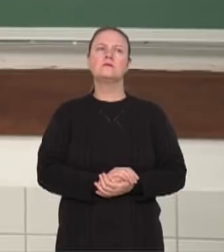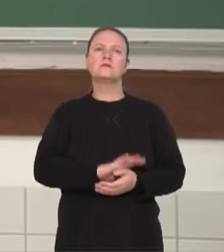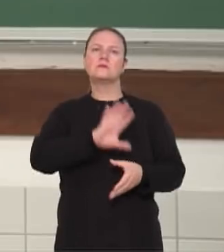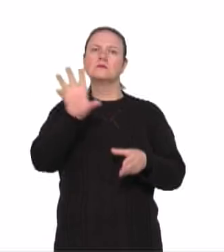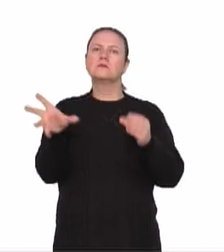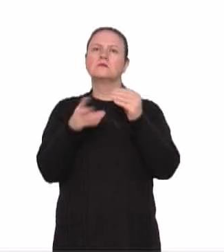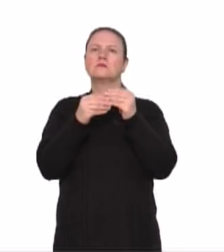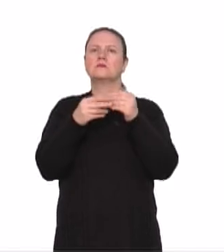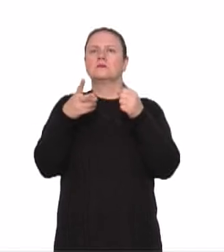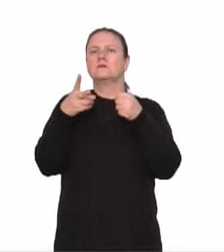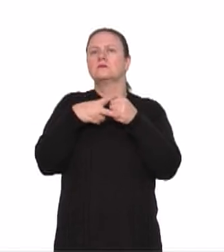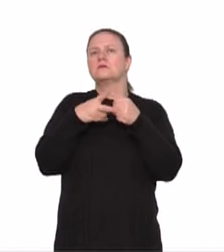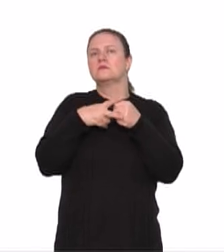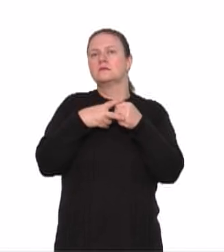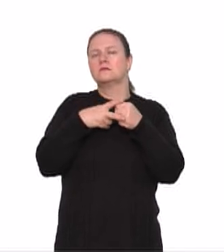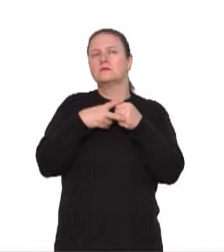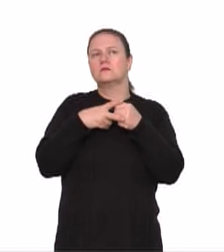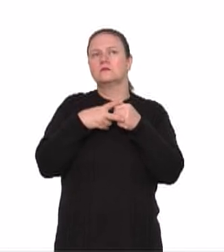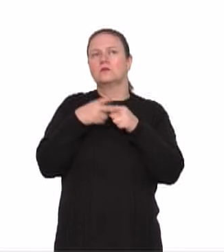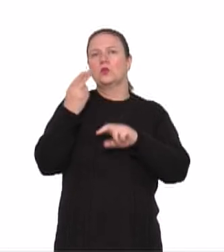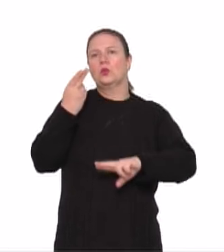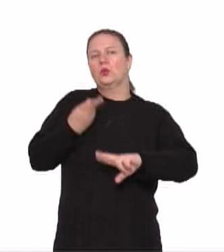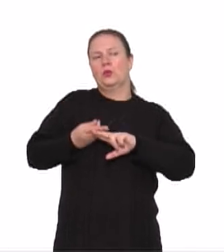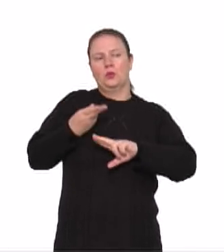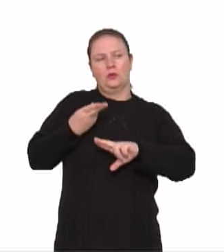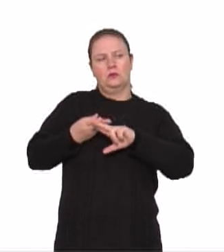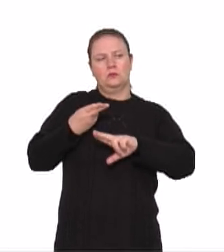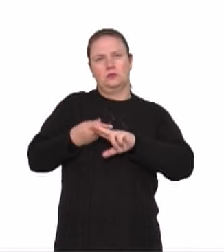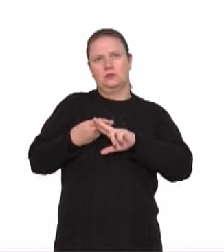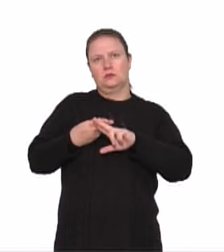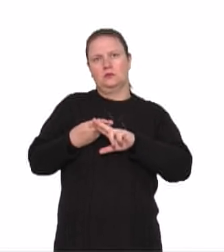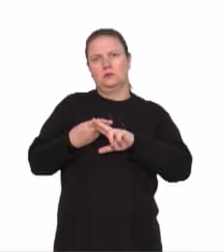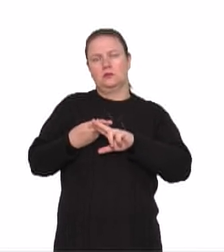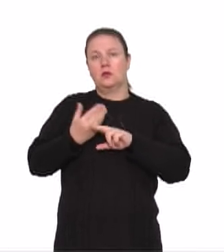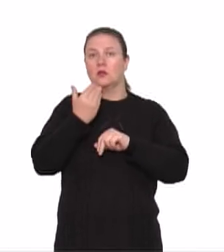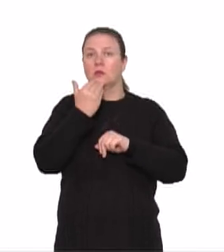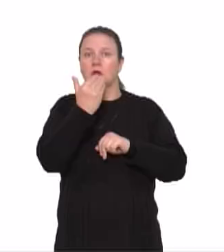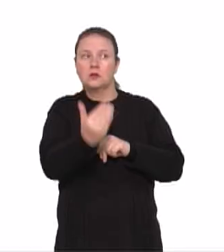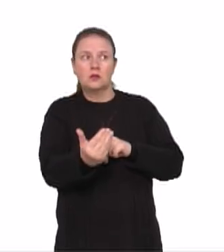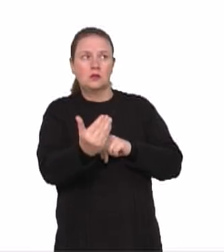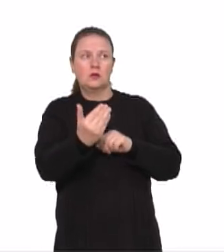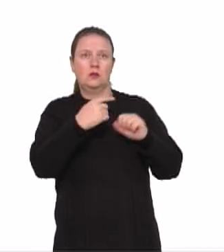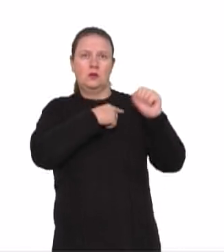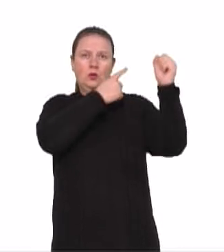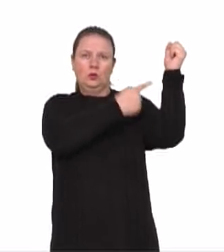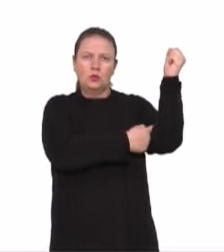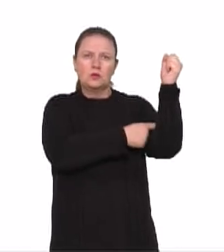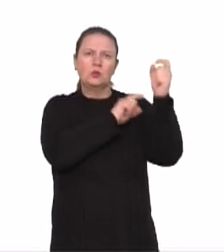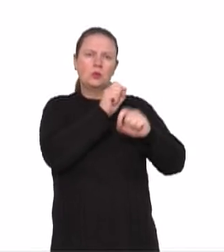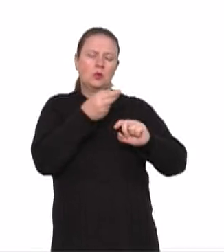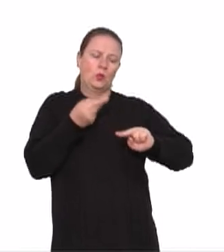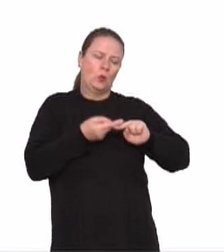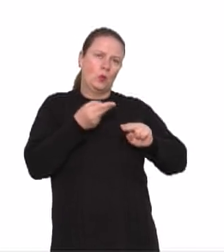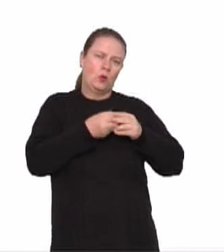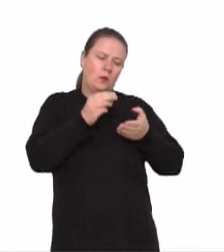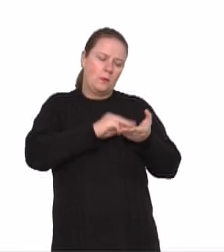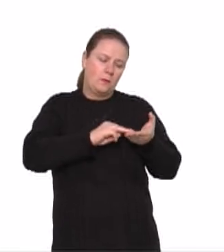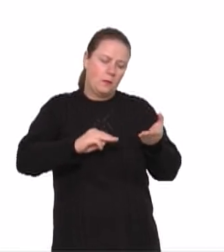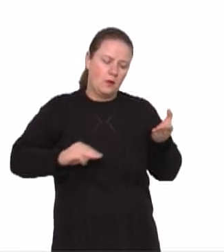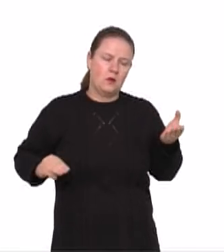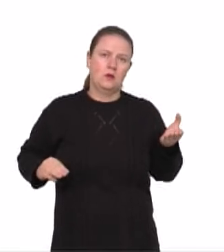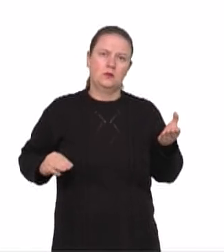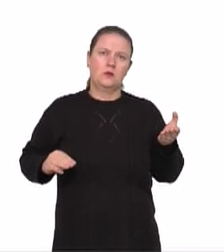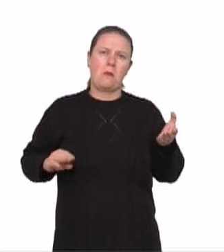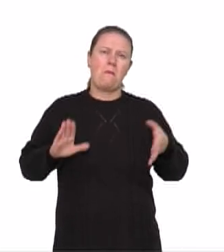Complemento verbal aqui para o verbo usar. Então ele solicitou que as autoridades usem métodos humanos. O